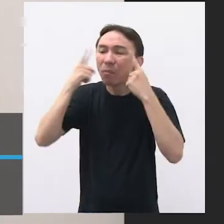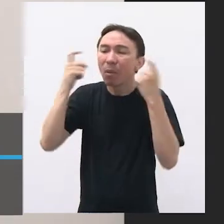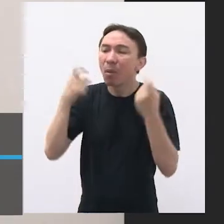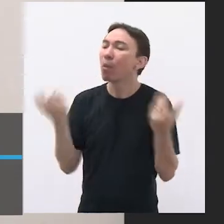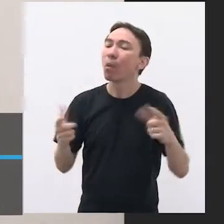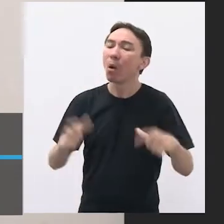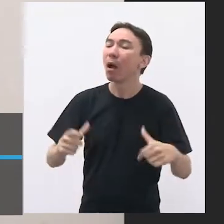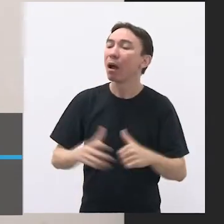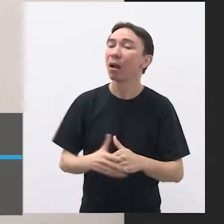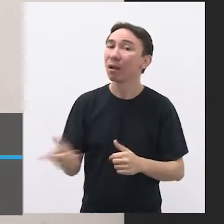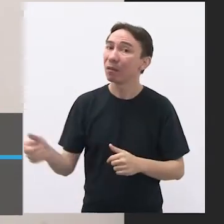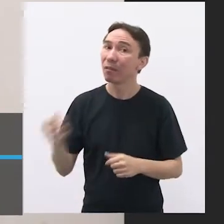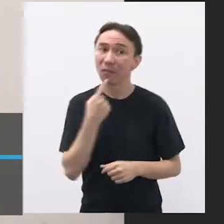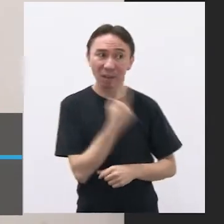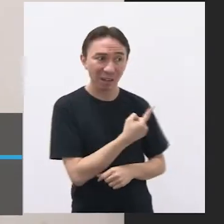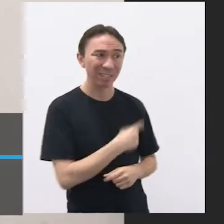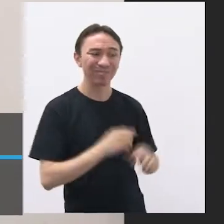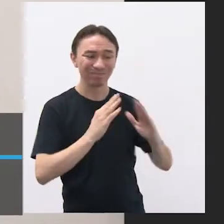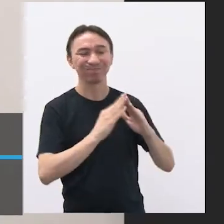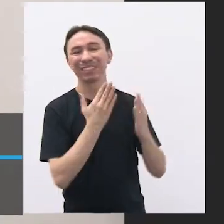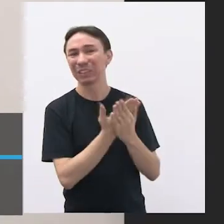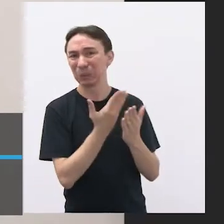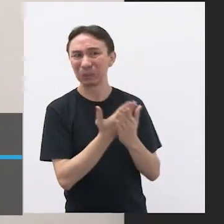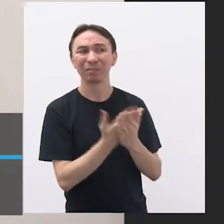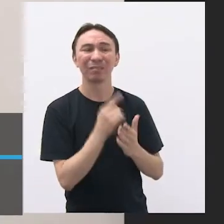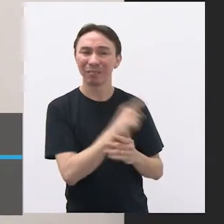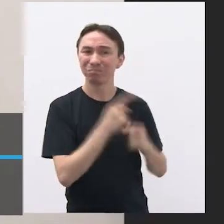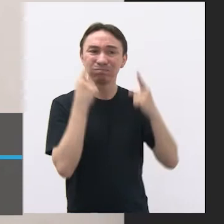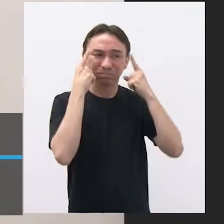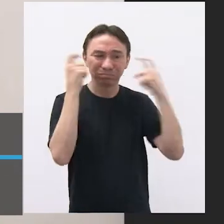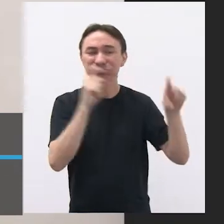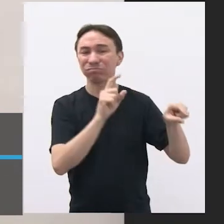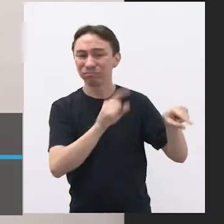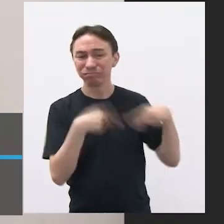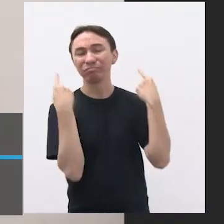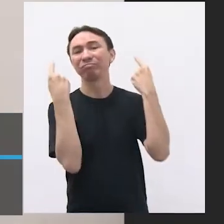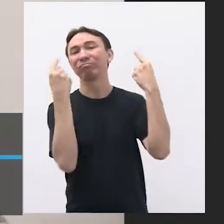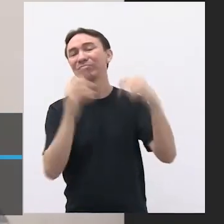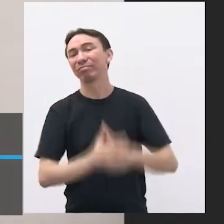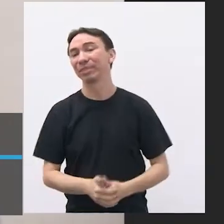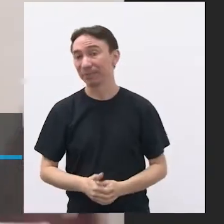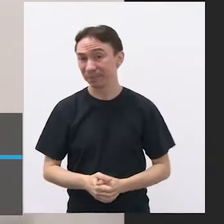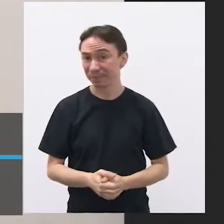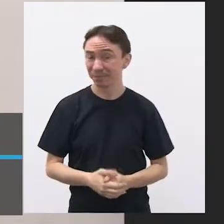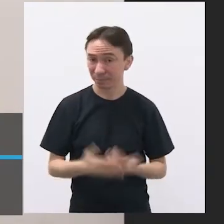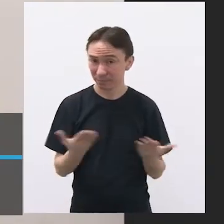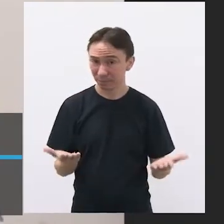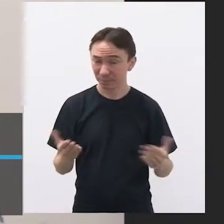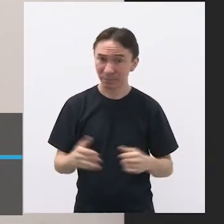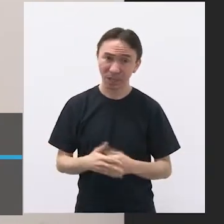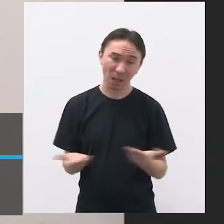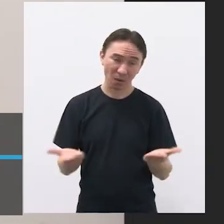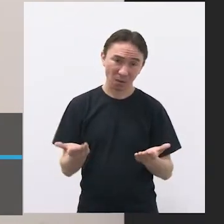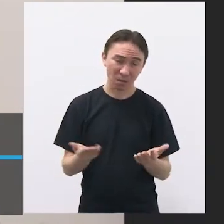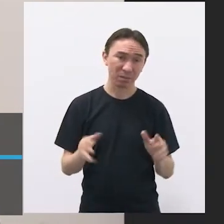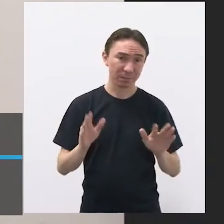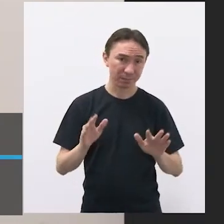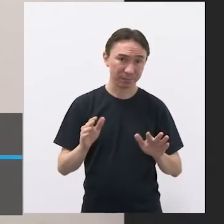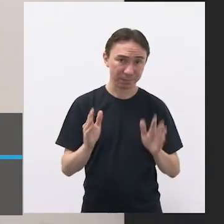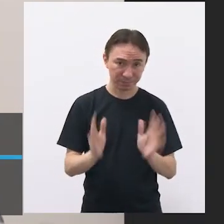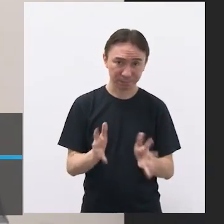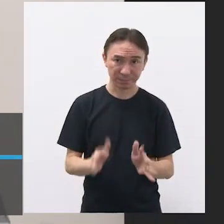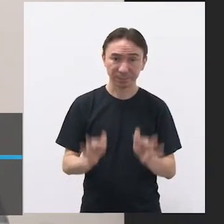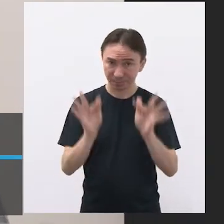gente não reproduzir esses espaços. E aí, já finalizando,